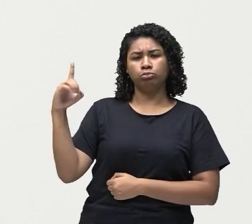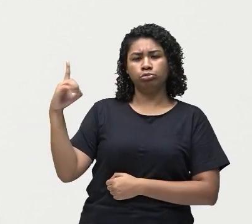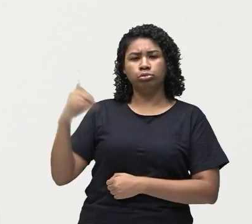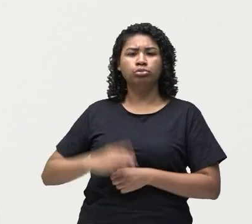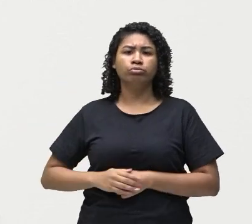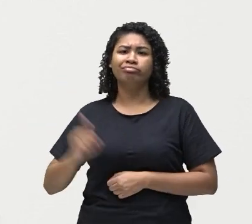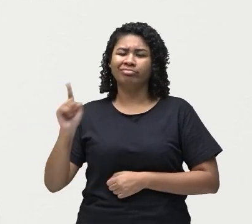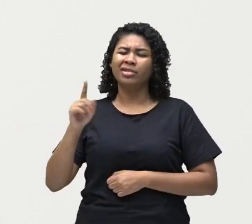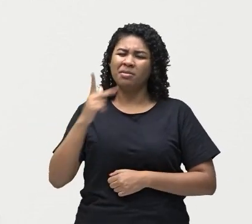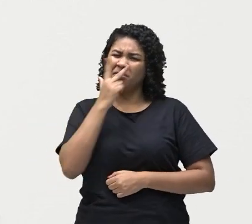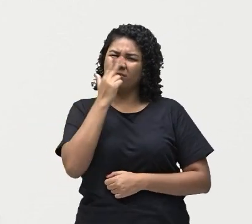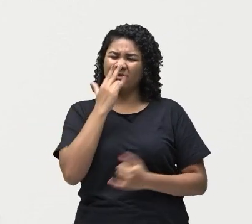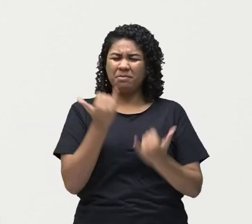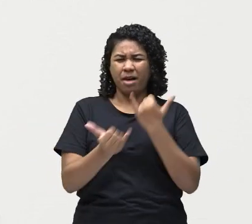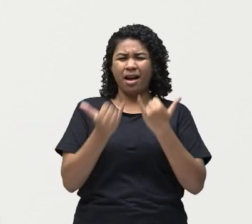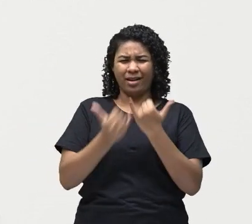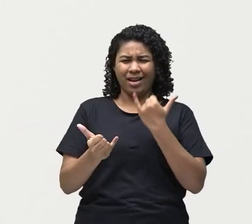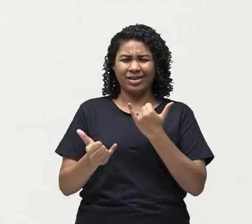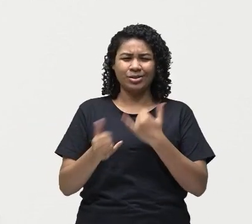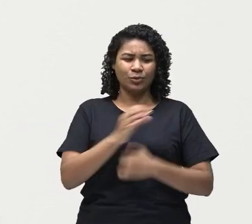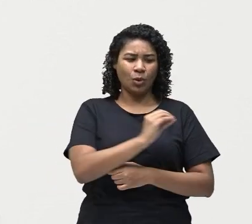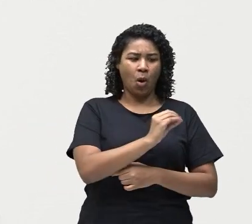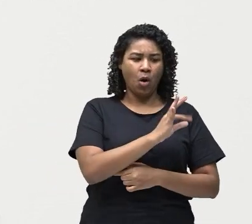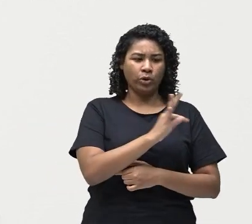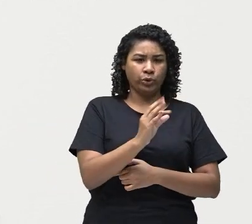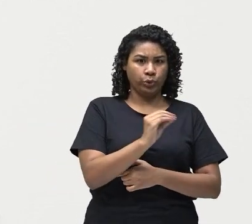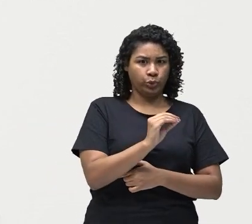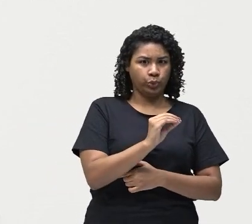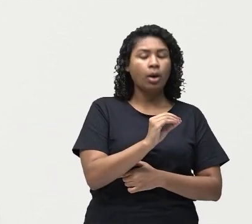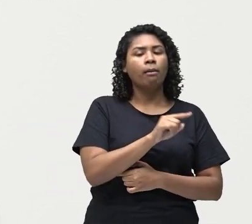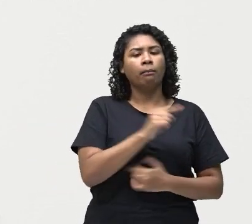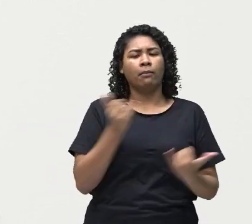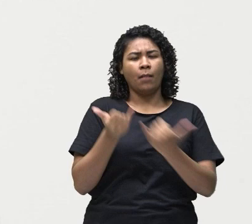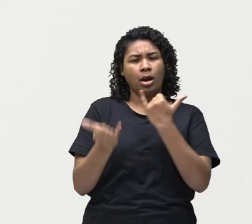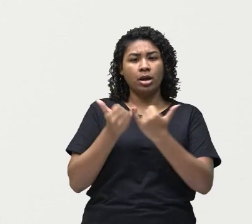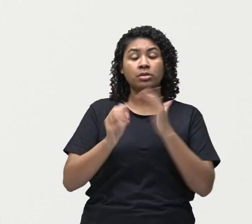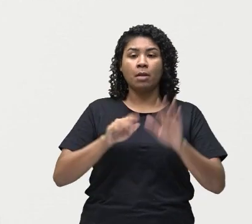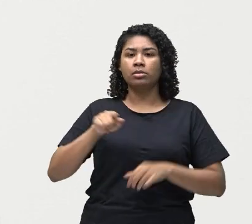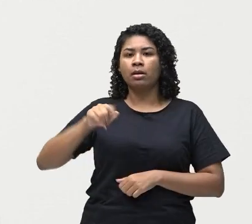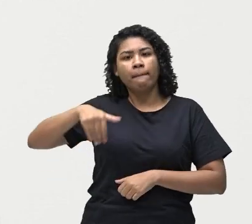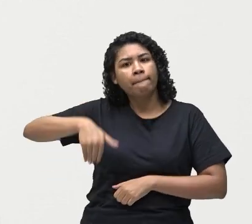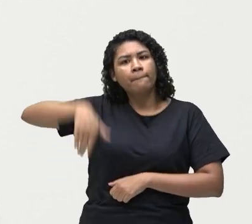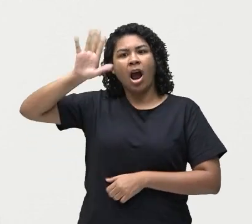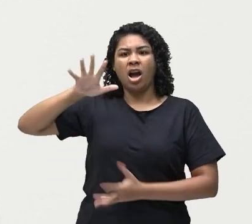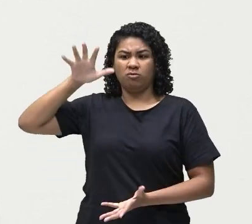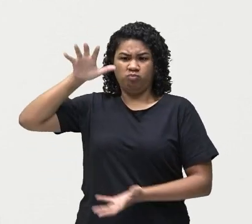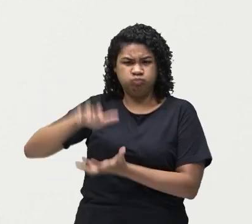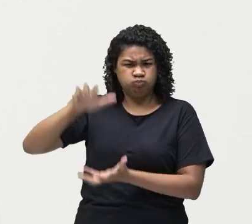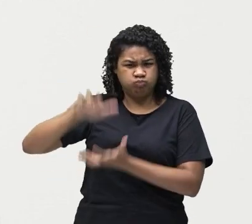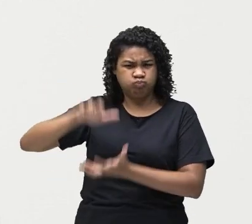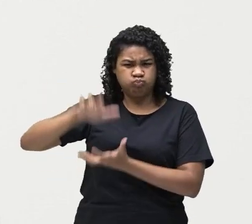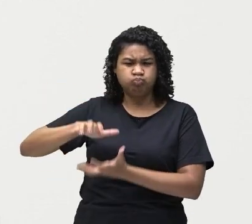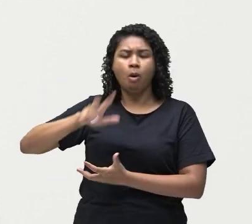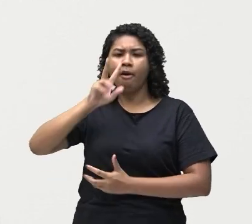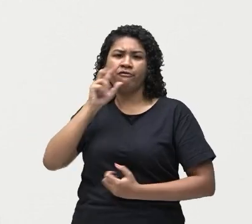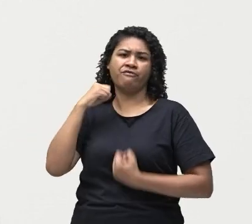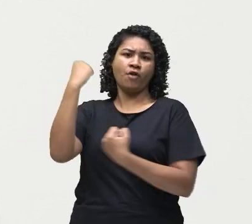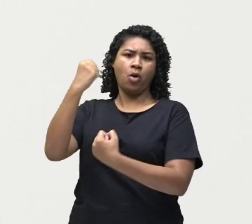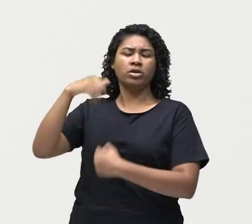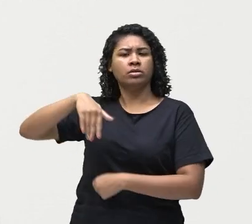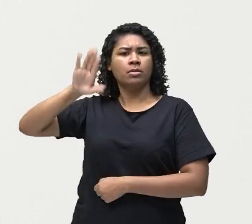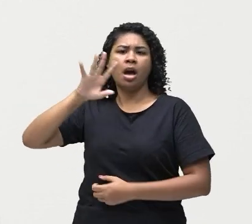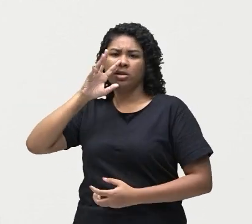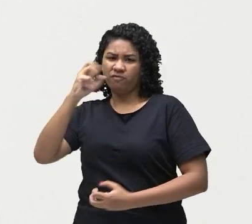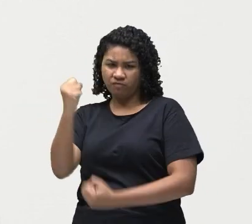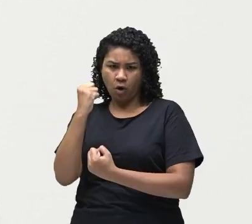parecido só que a compreensão dele é maior tá não é colocado dentro ali o combustível né